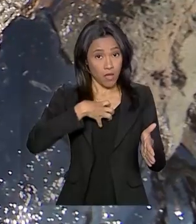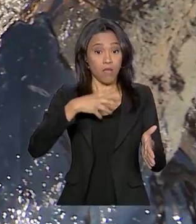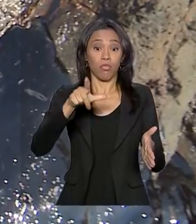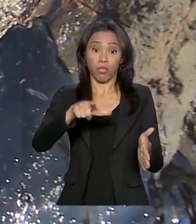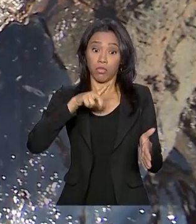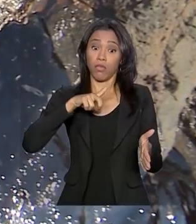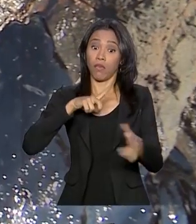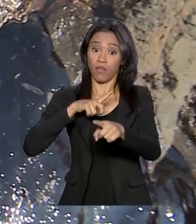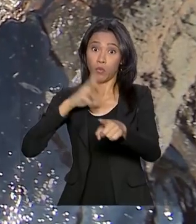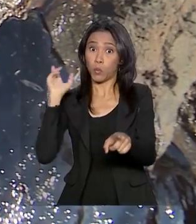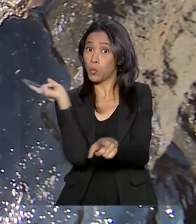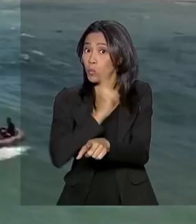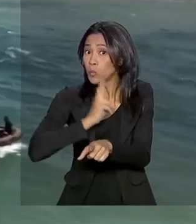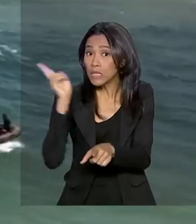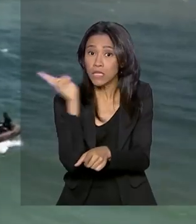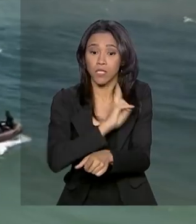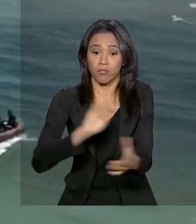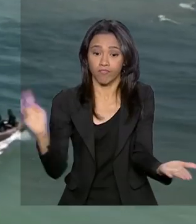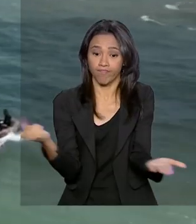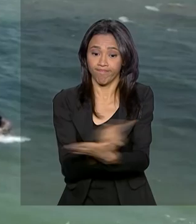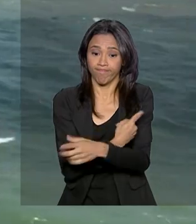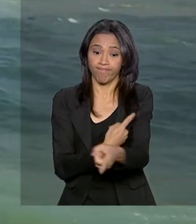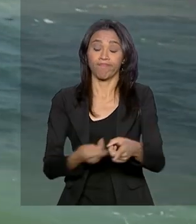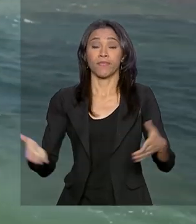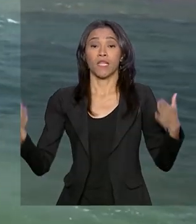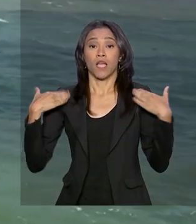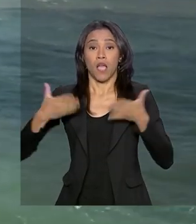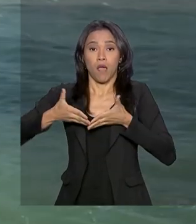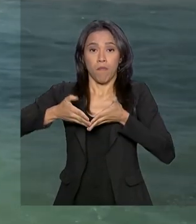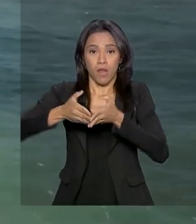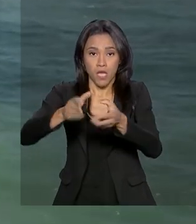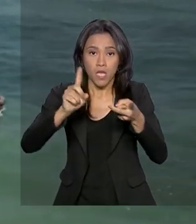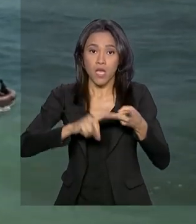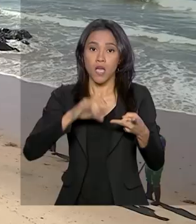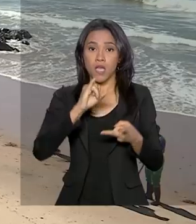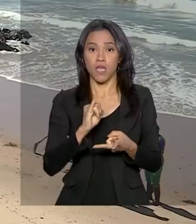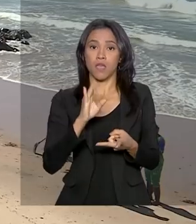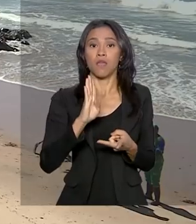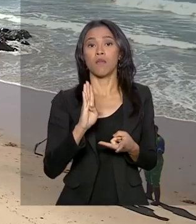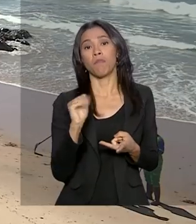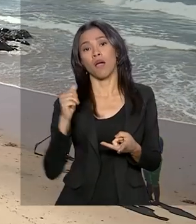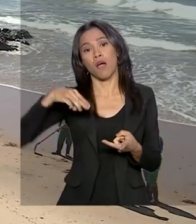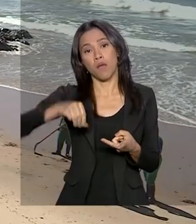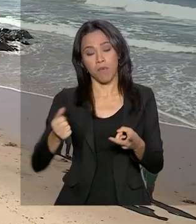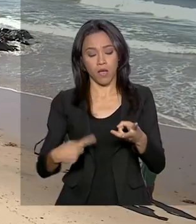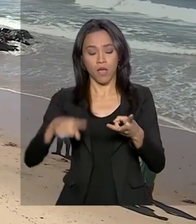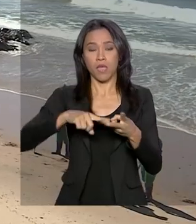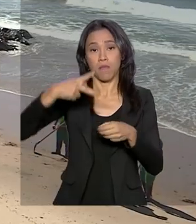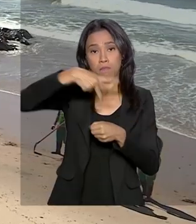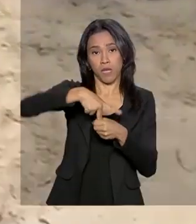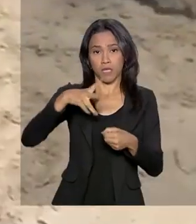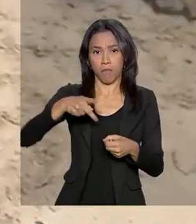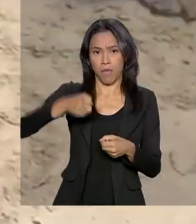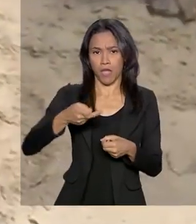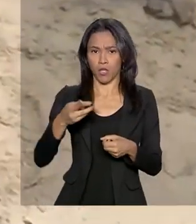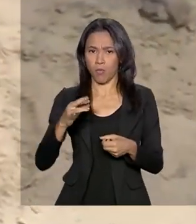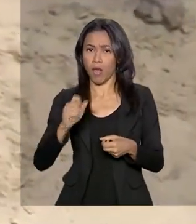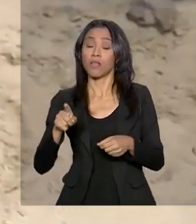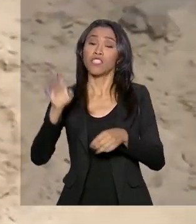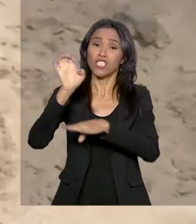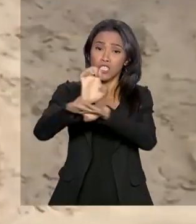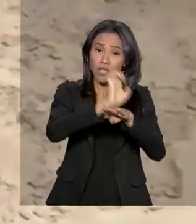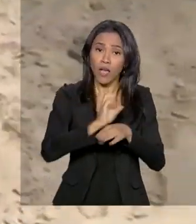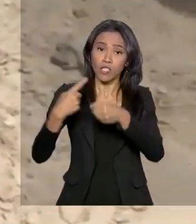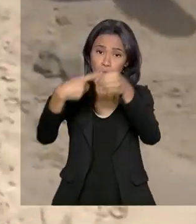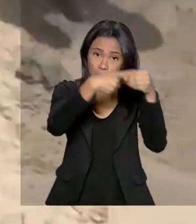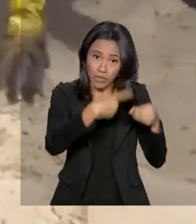a situação de emergência. Além da Marinha, IBAMA e a Petrobras, com o apoio dos estados, municípios e voluntários,